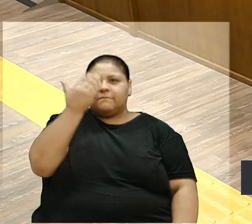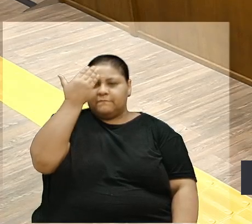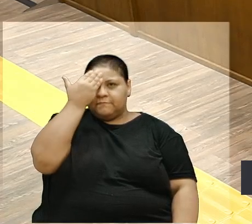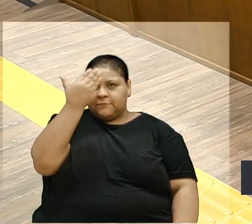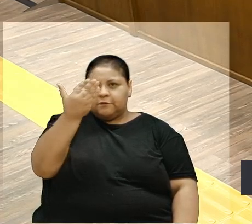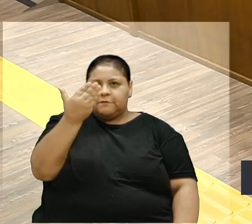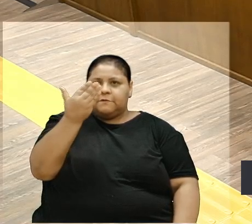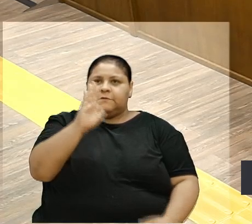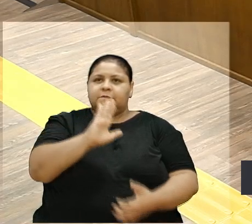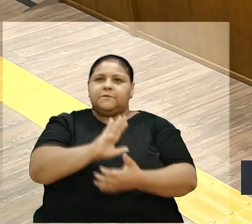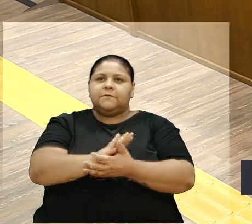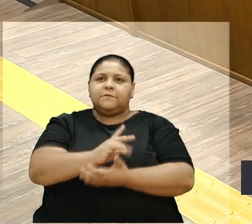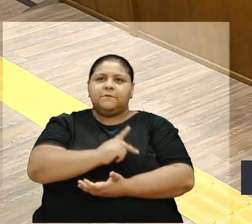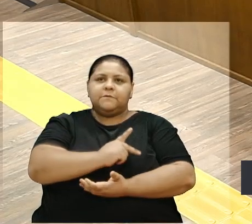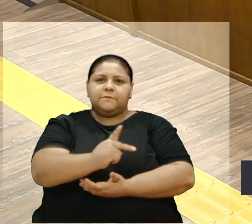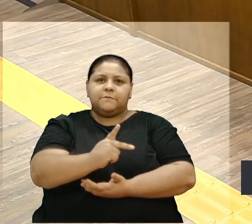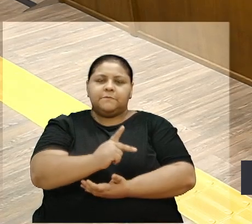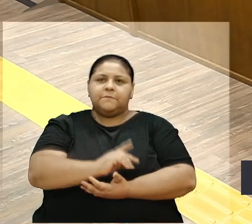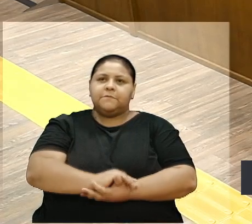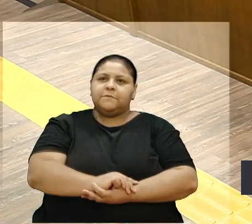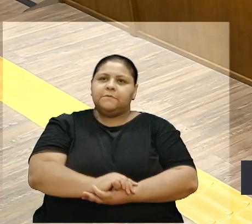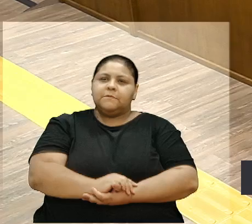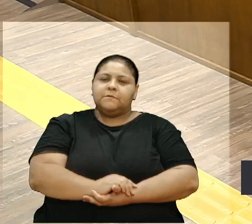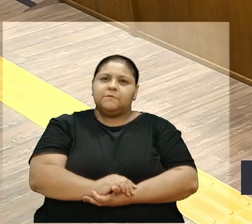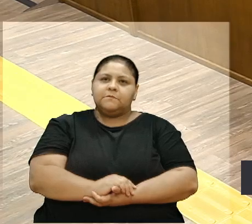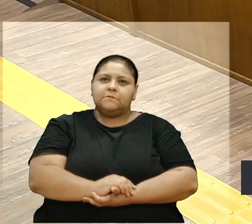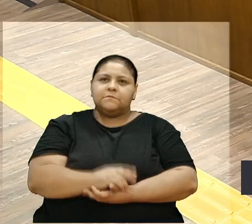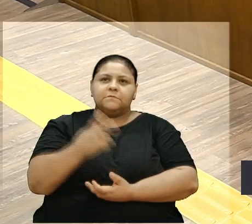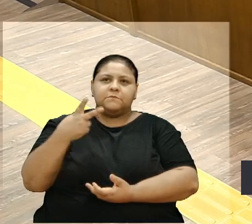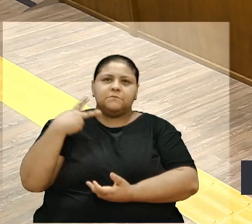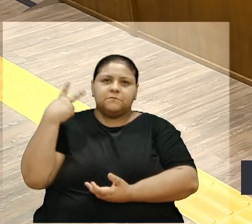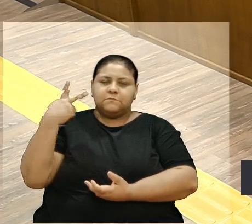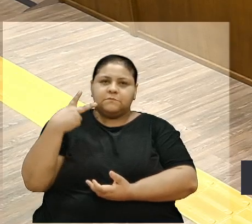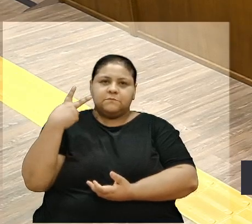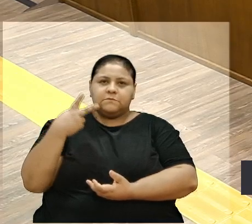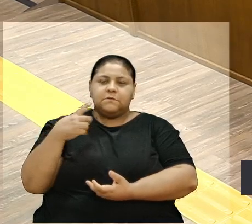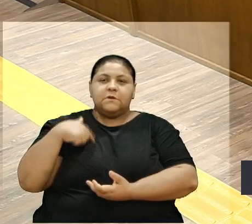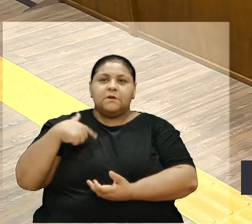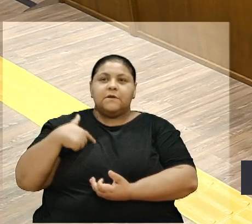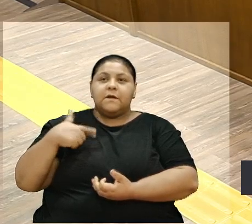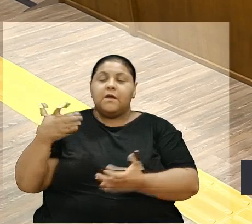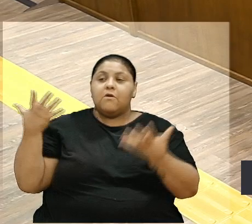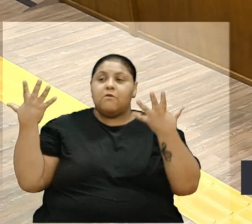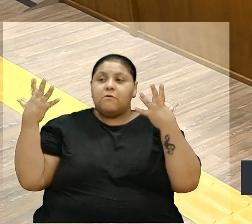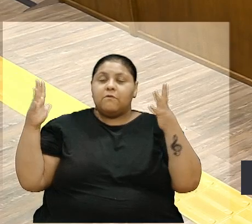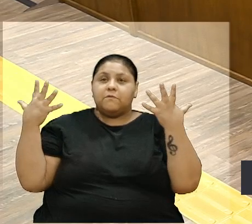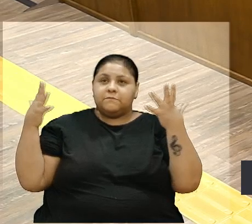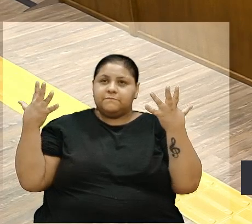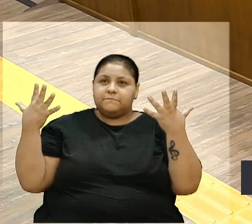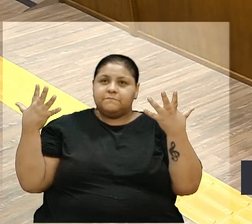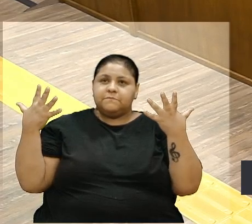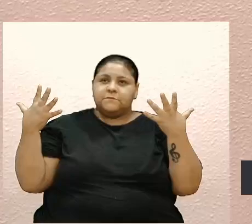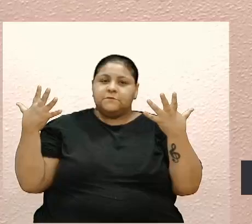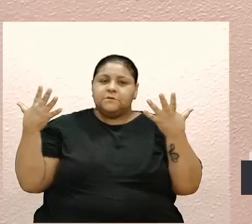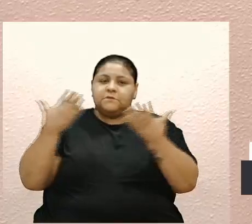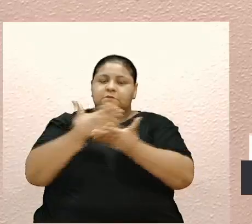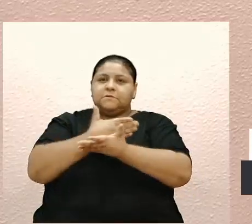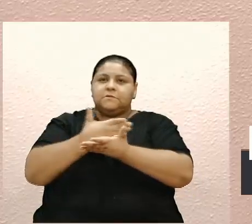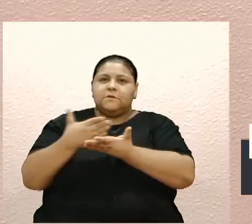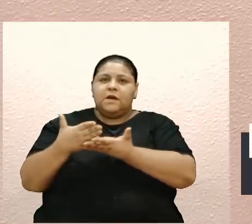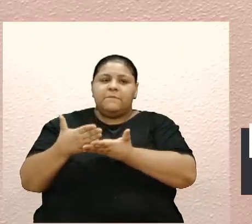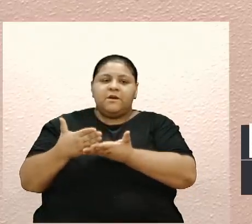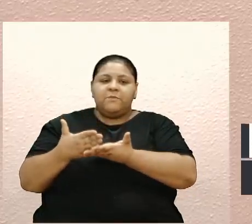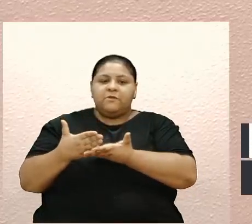Obrigada, presidente. Primeiramente, eu gostaria de parabenizar a vereadora Estela pela iniciativa de